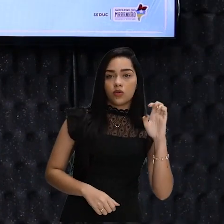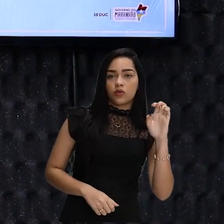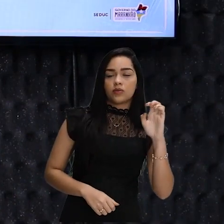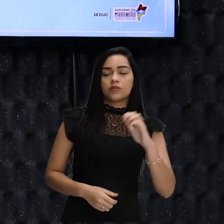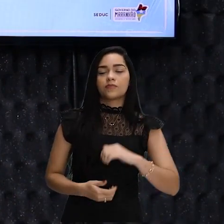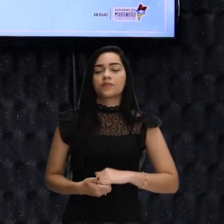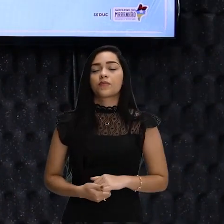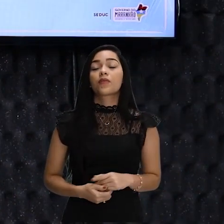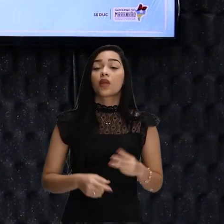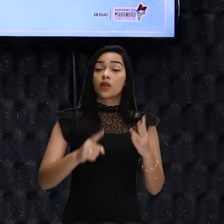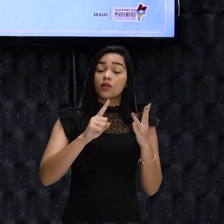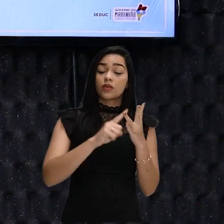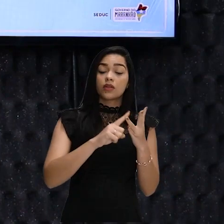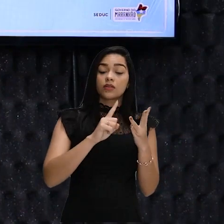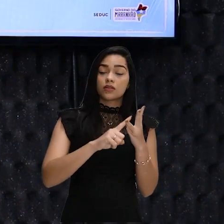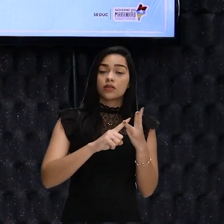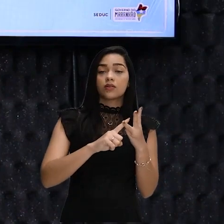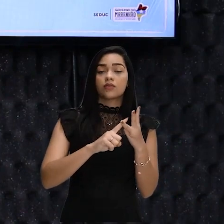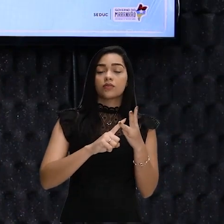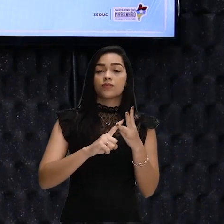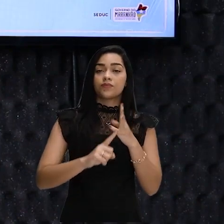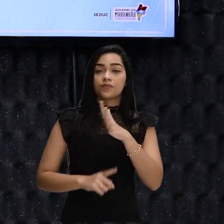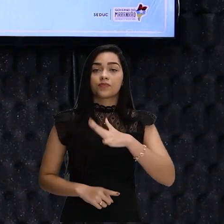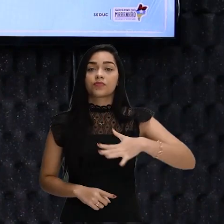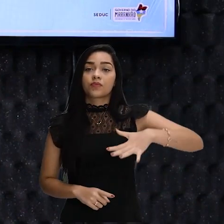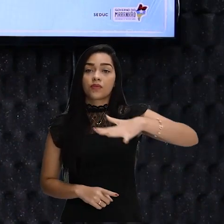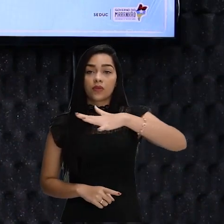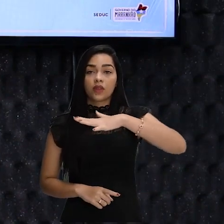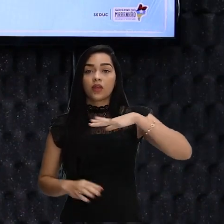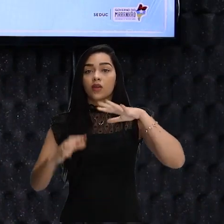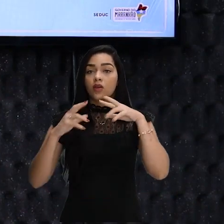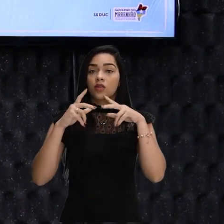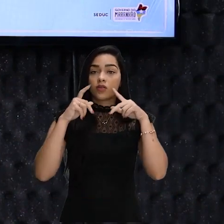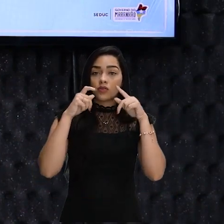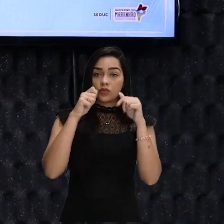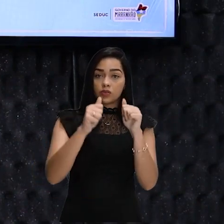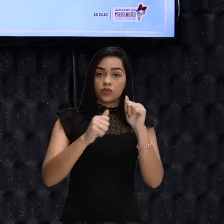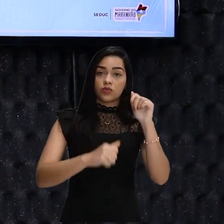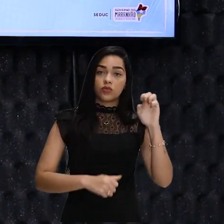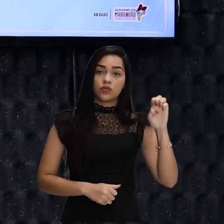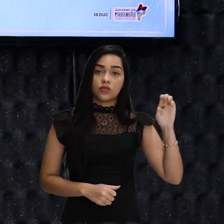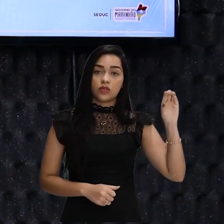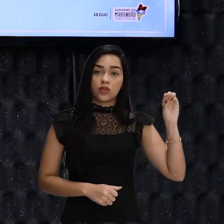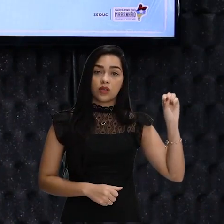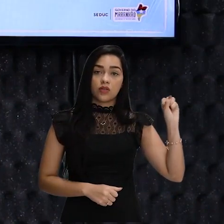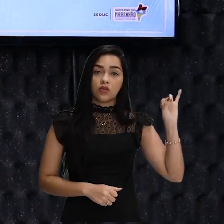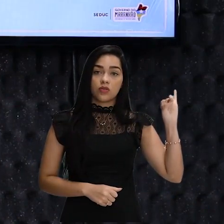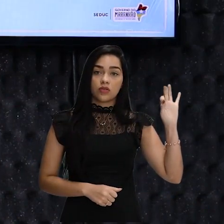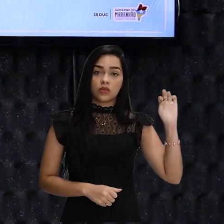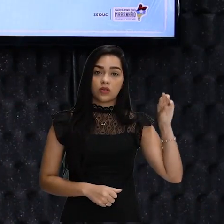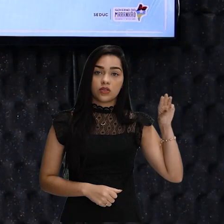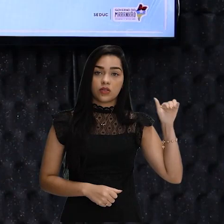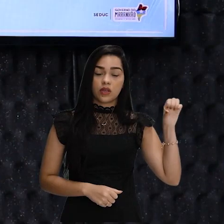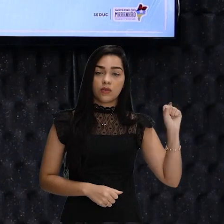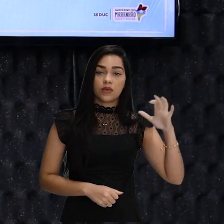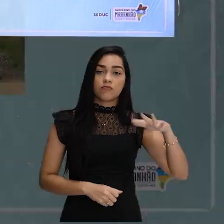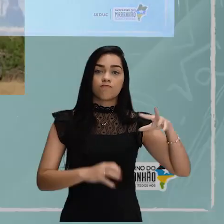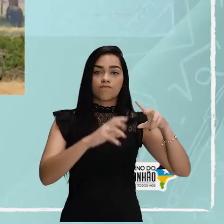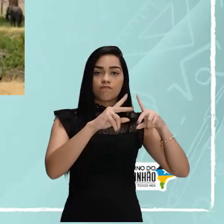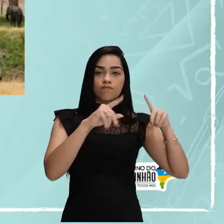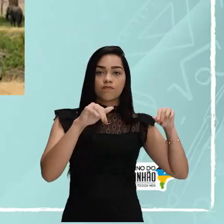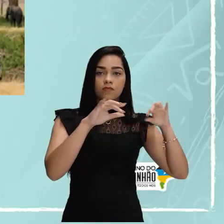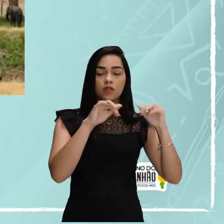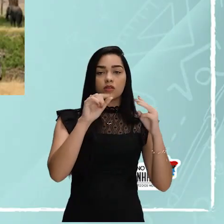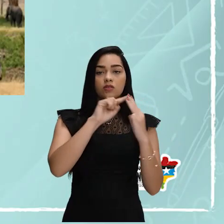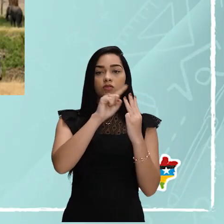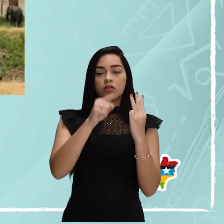dulcícola. E o epinociclo, você vai ter ali todos os ecossistemas terrestres. Então, esses são os